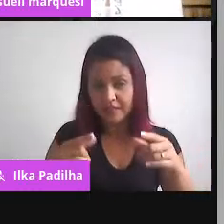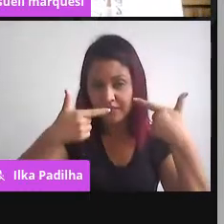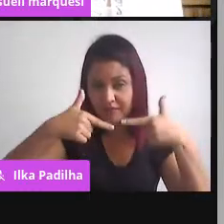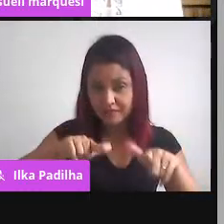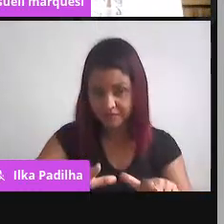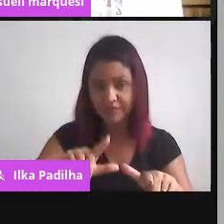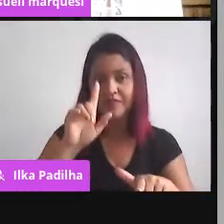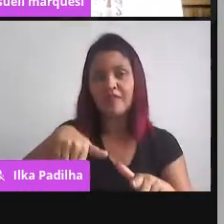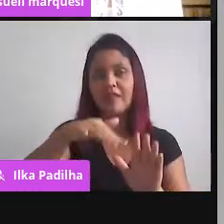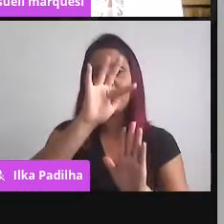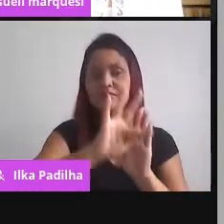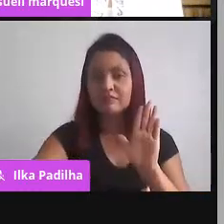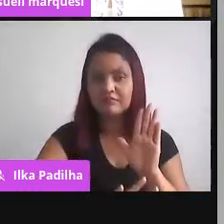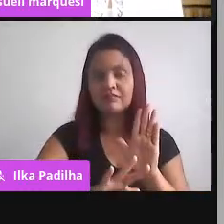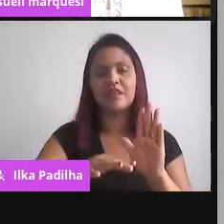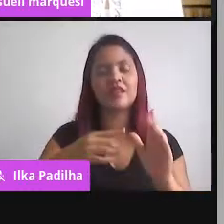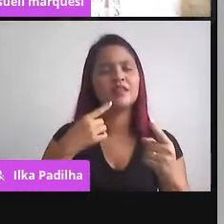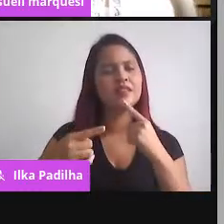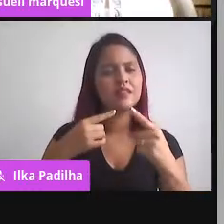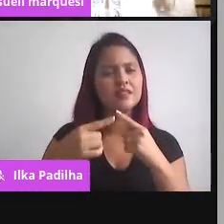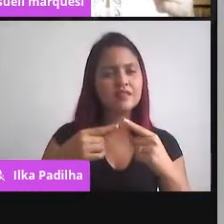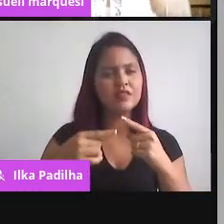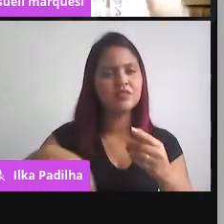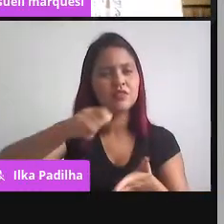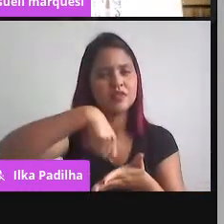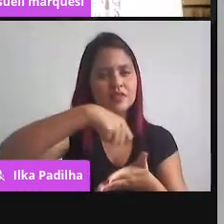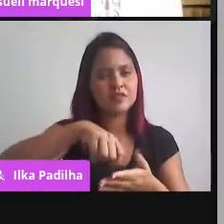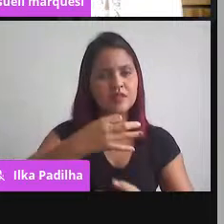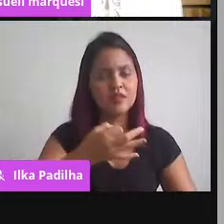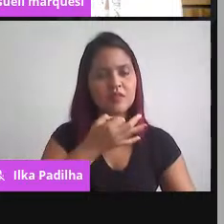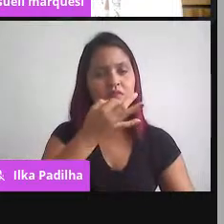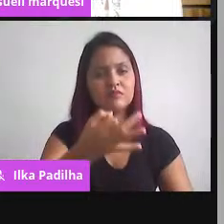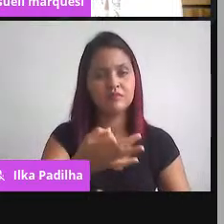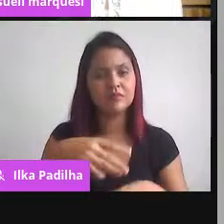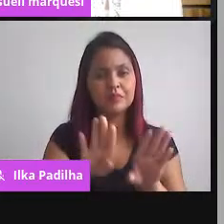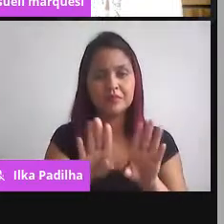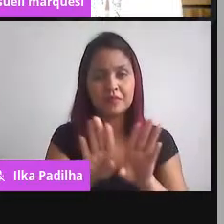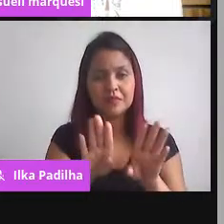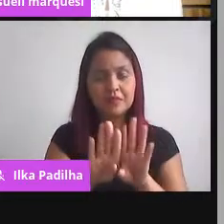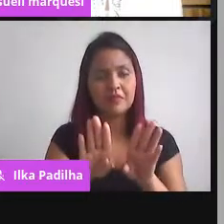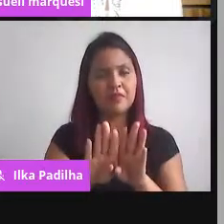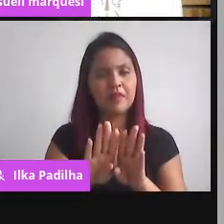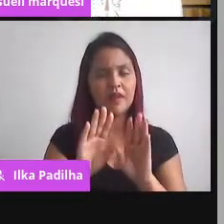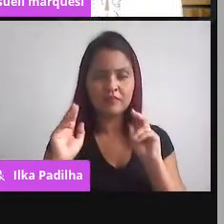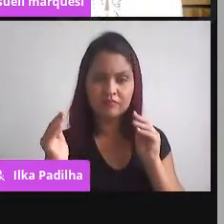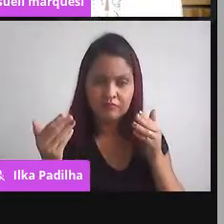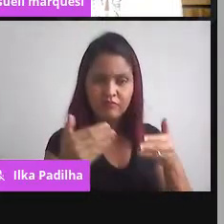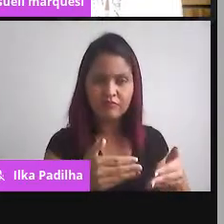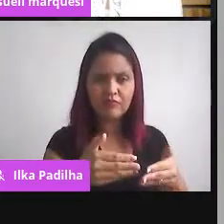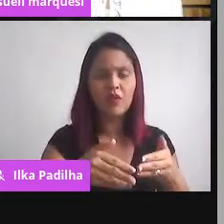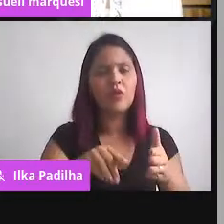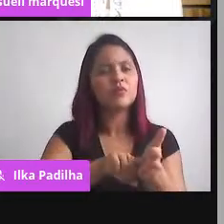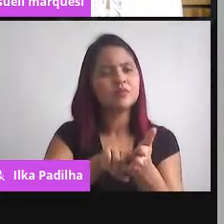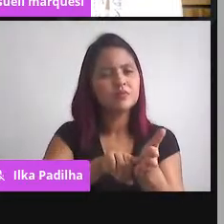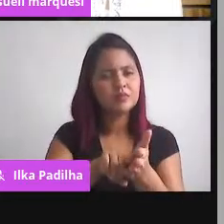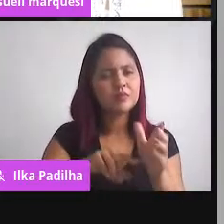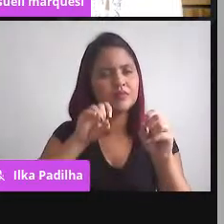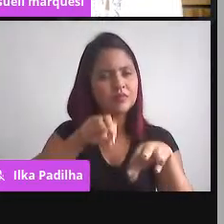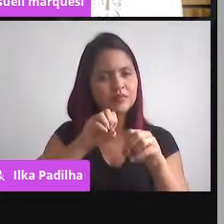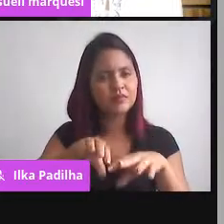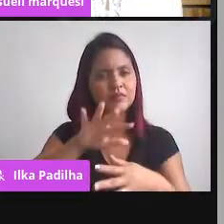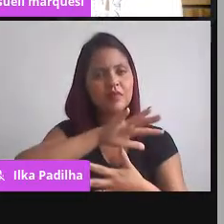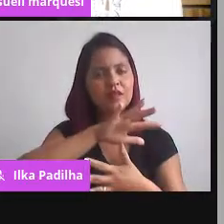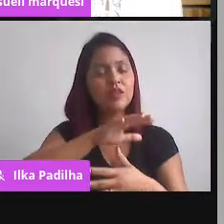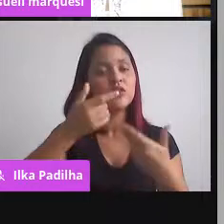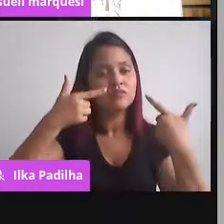texto e discurso nas modalidades oral e escrita, e tem uma linha específica de leitura, escrita e ensino de língua portuguesa. Eu